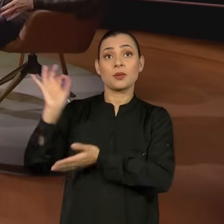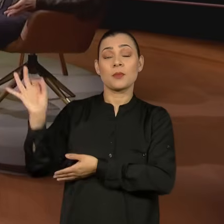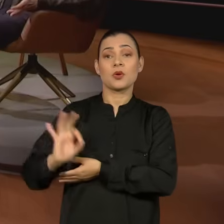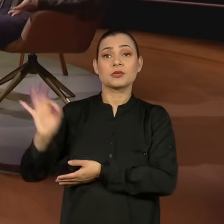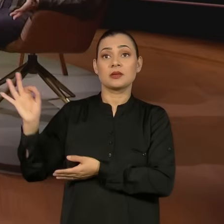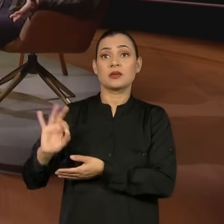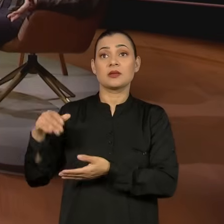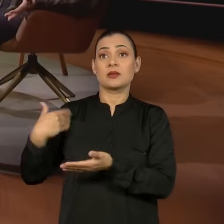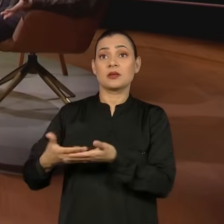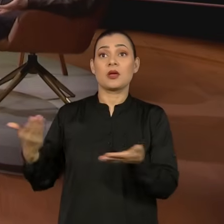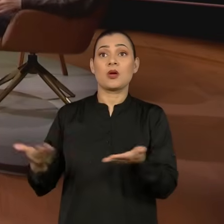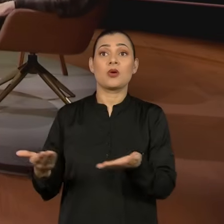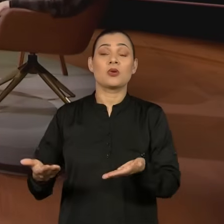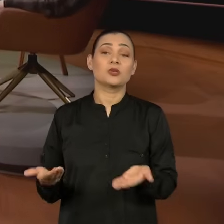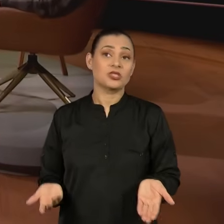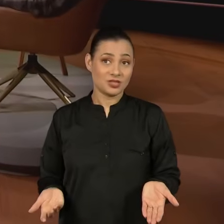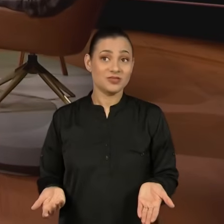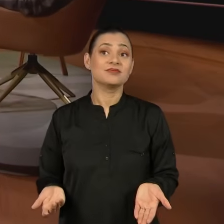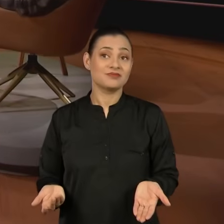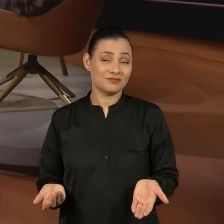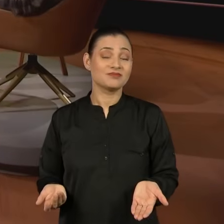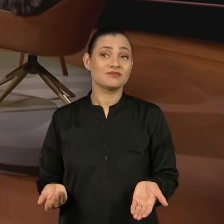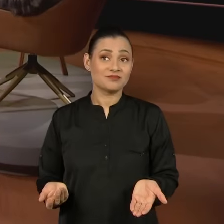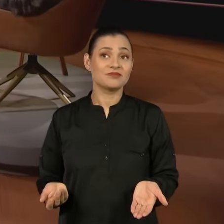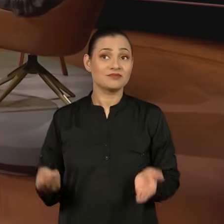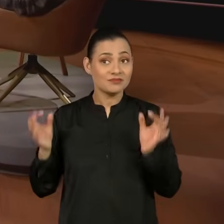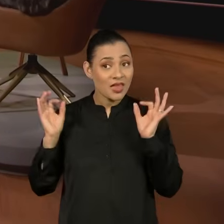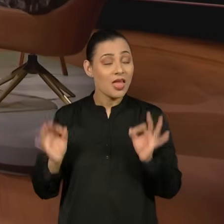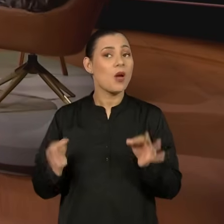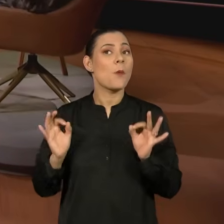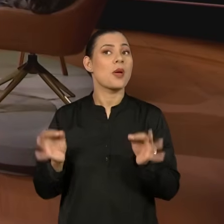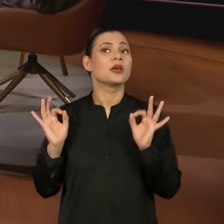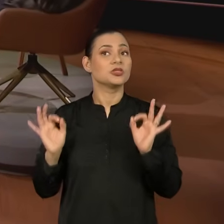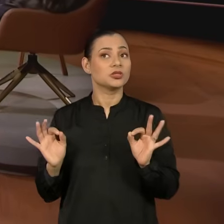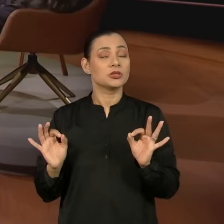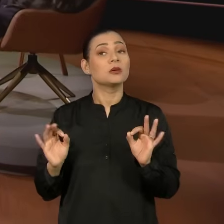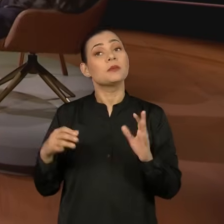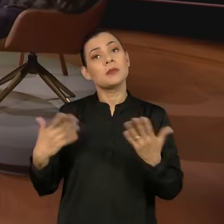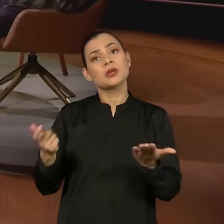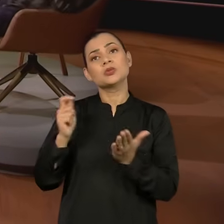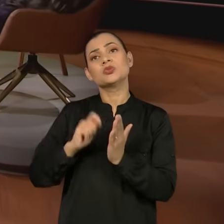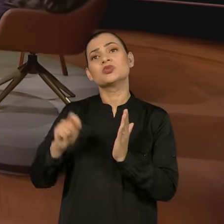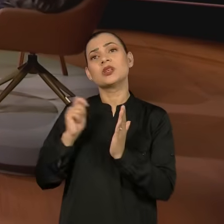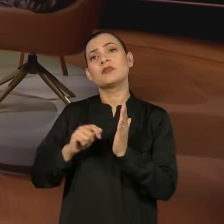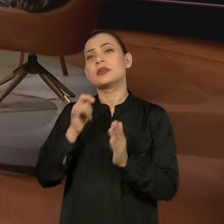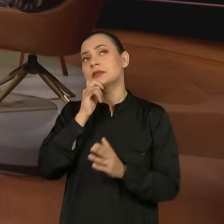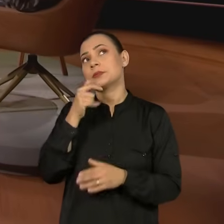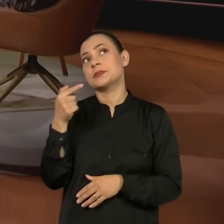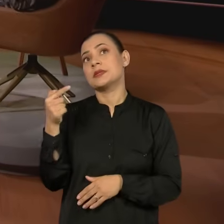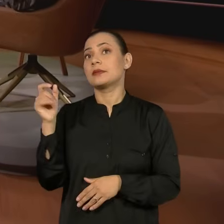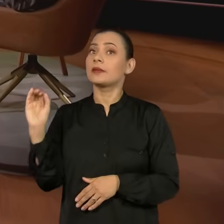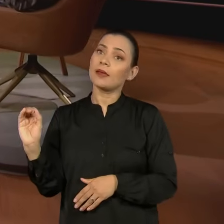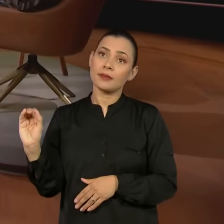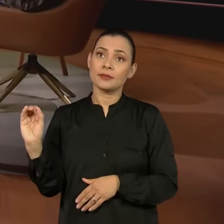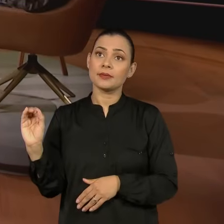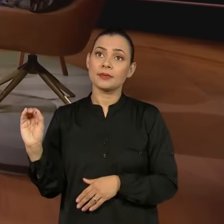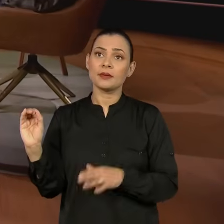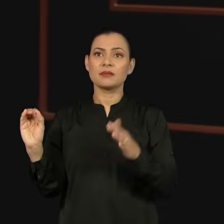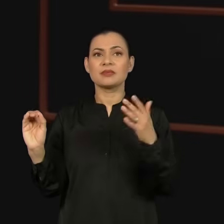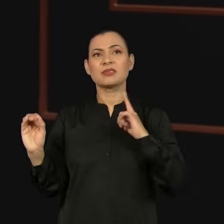uma coisa maluca, assim, realmente. Agora, eu escrevi, sei lá, 70 e tem